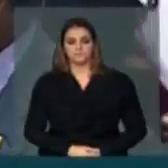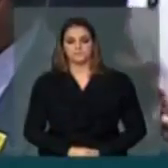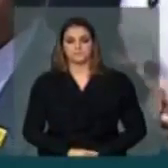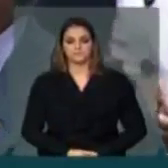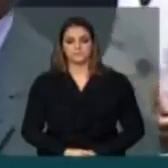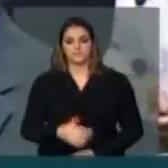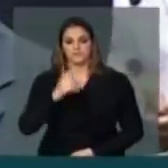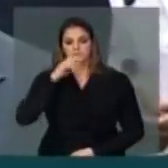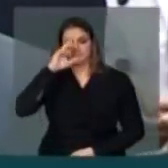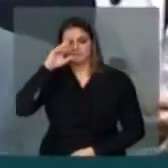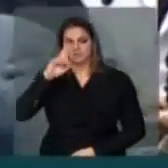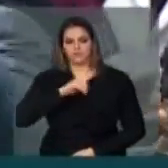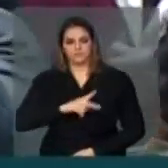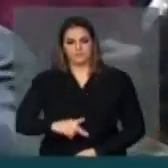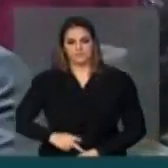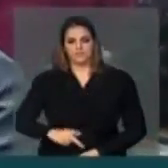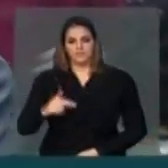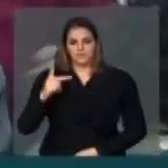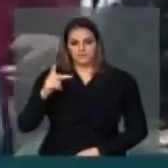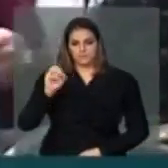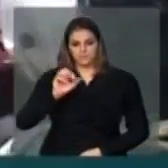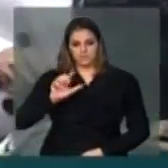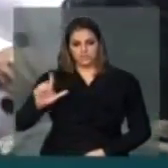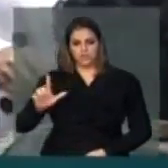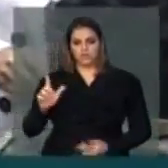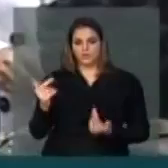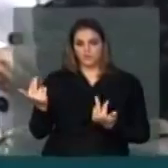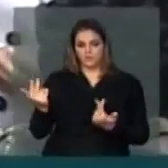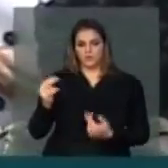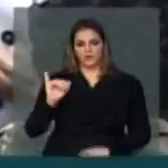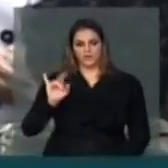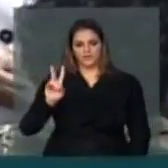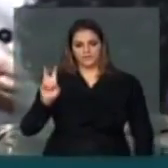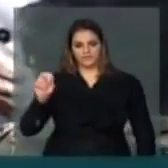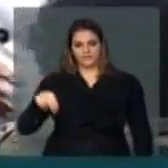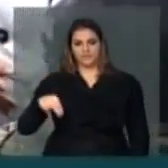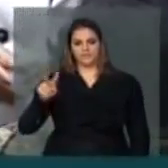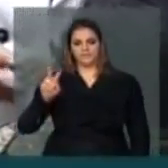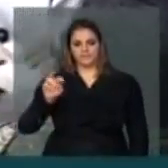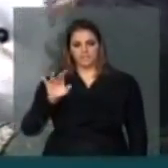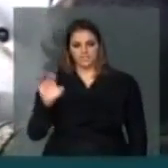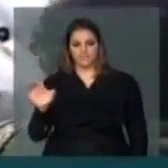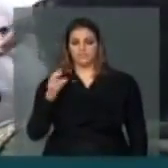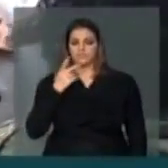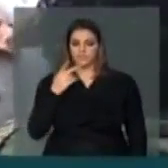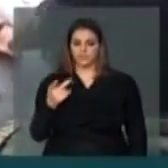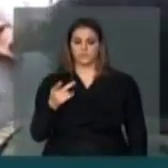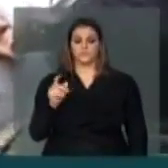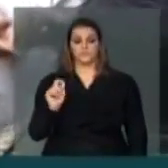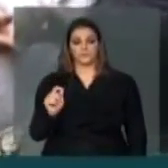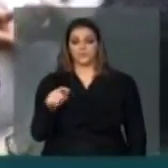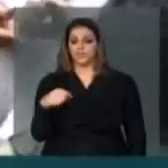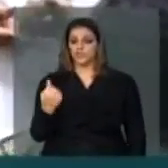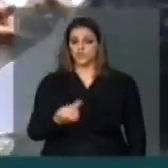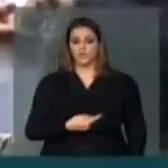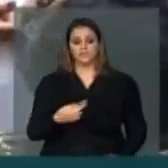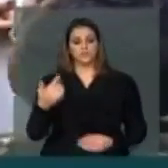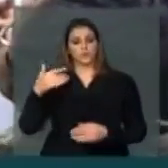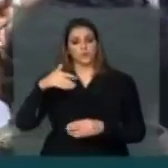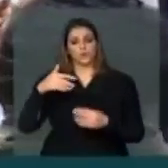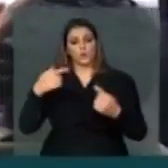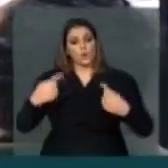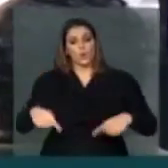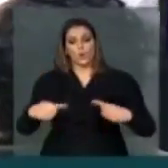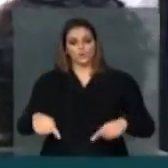senhor presidente, o pessoal, como o nosso deputado Ivan Valente destacou, ele é contra a formalização